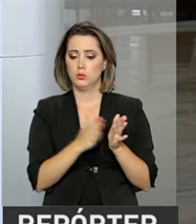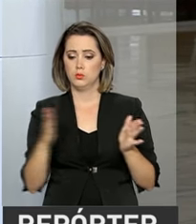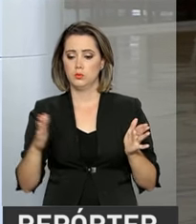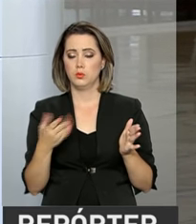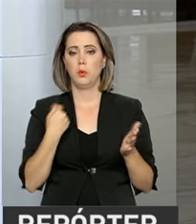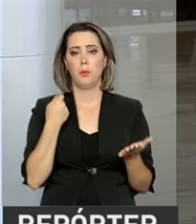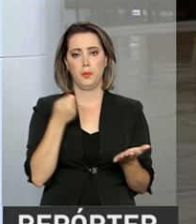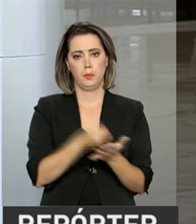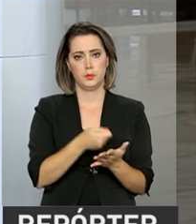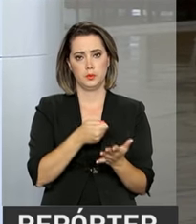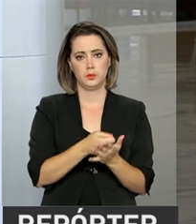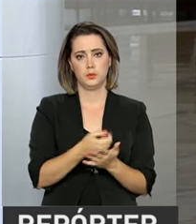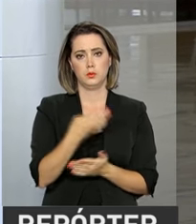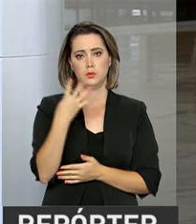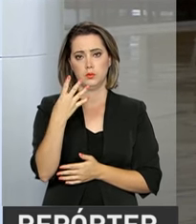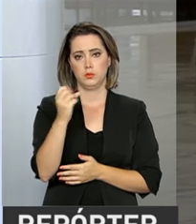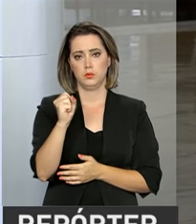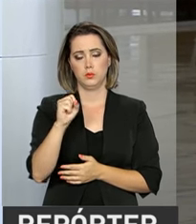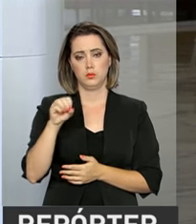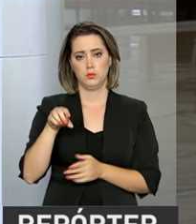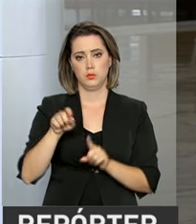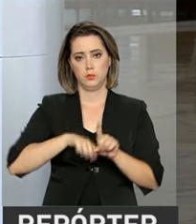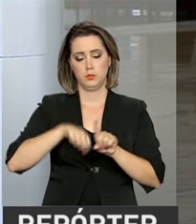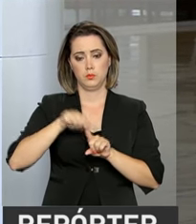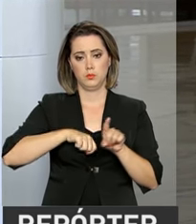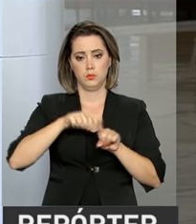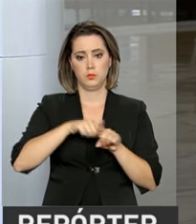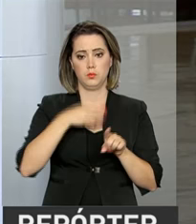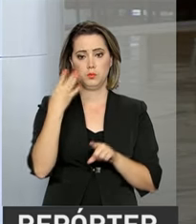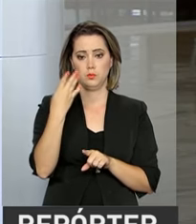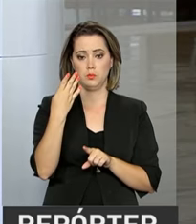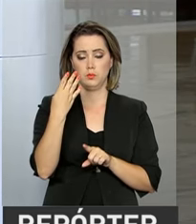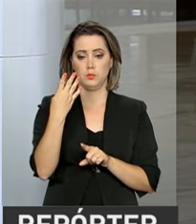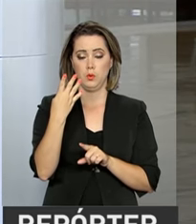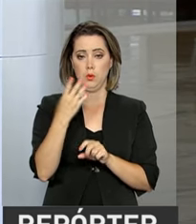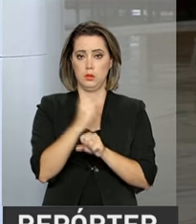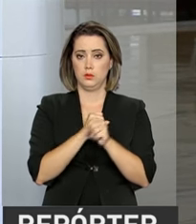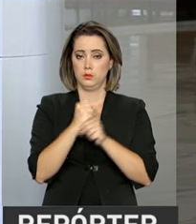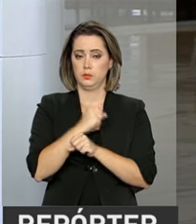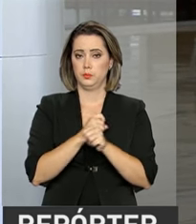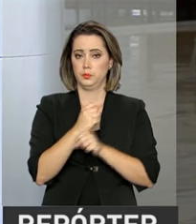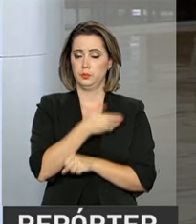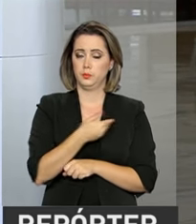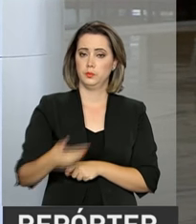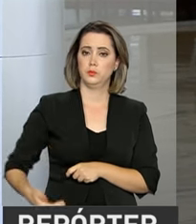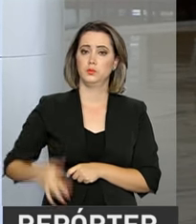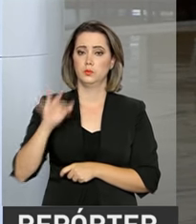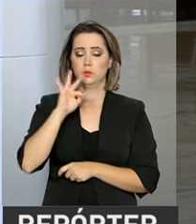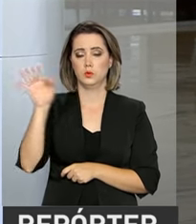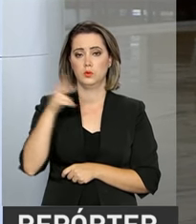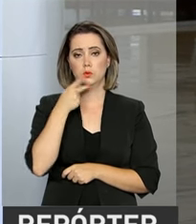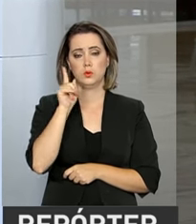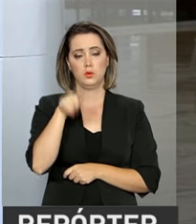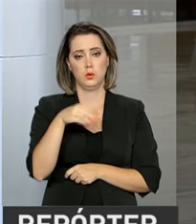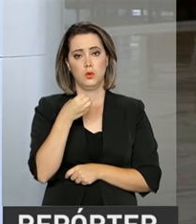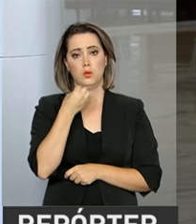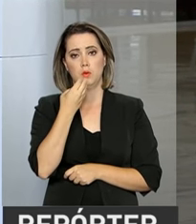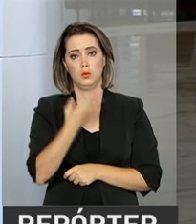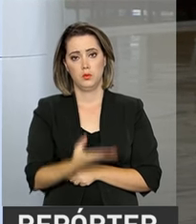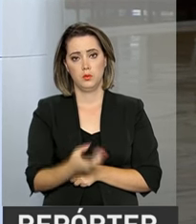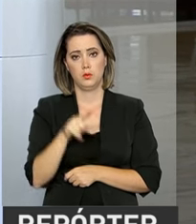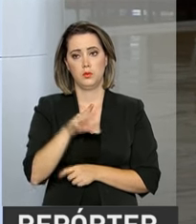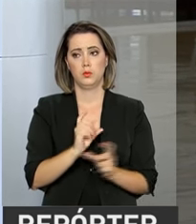ser quitadas de 48 meses, 4 anos. O governo federal considera que é vantajoso para